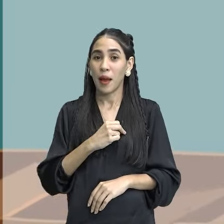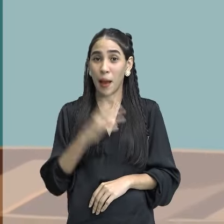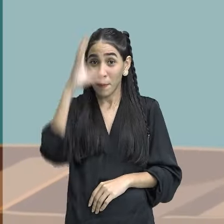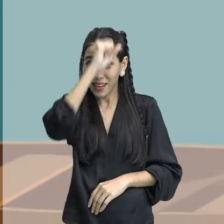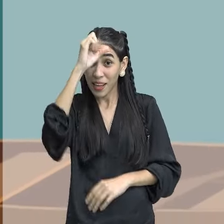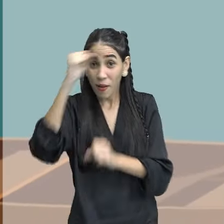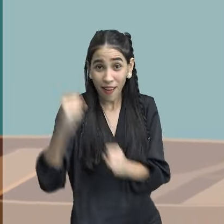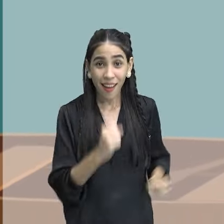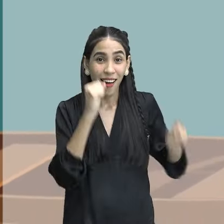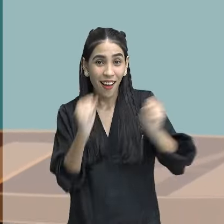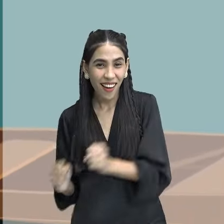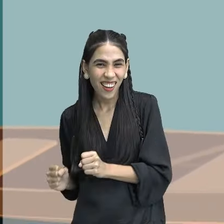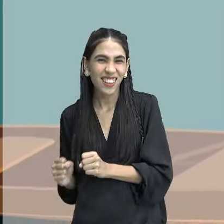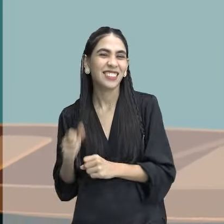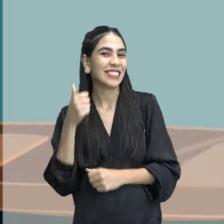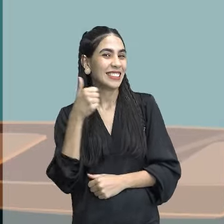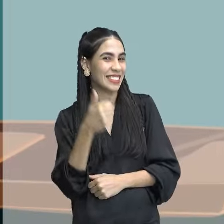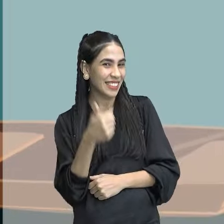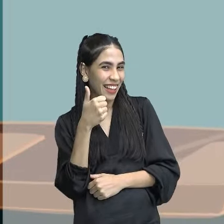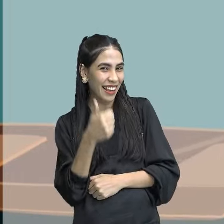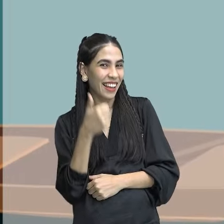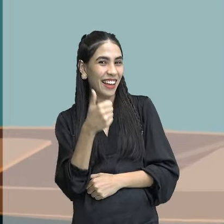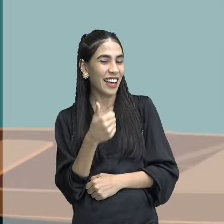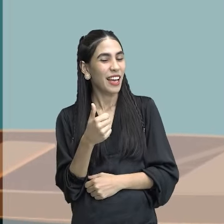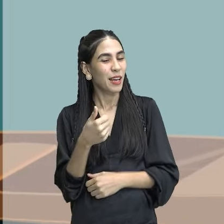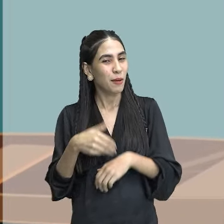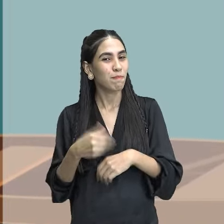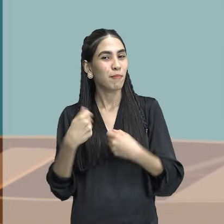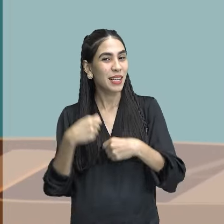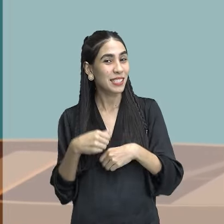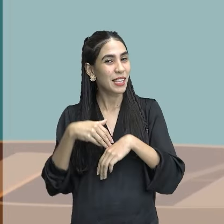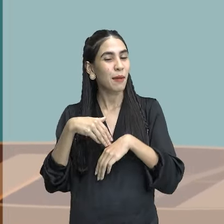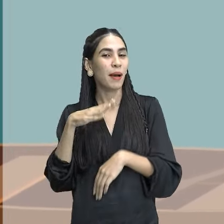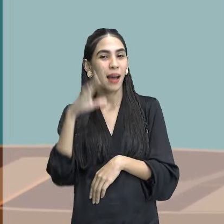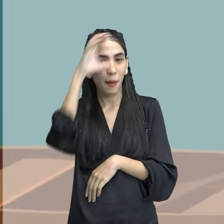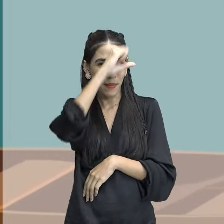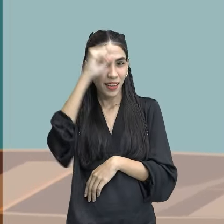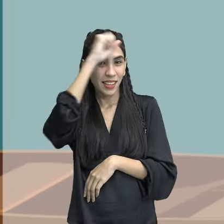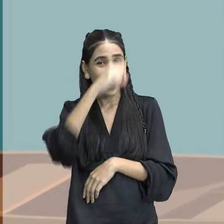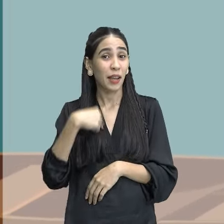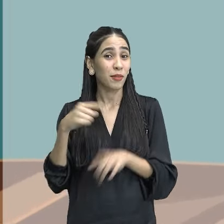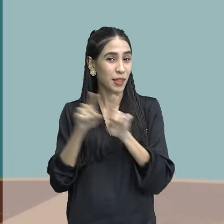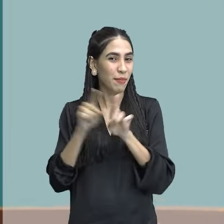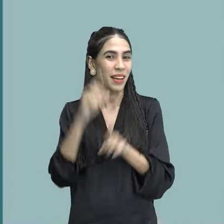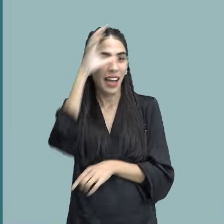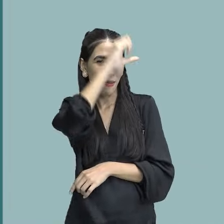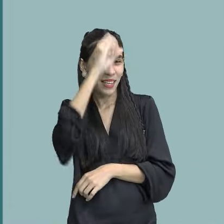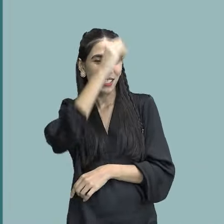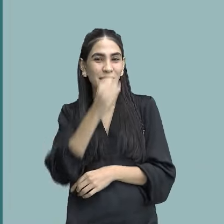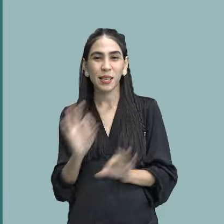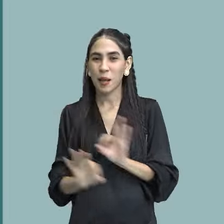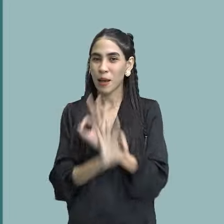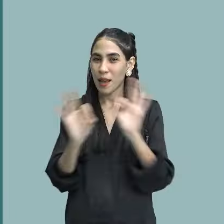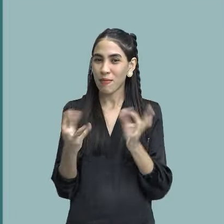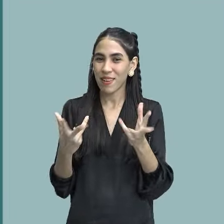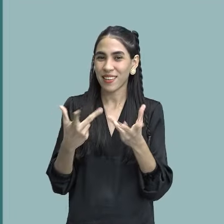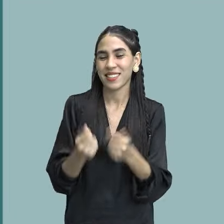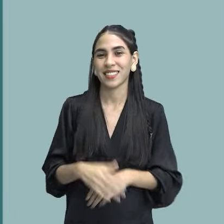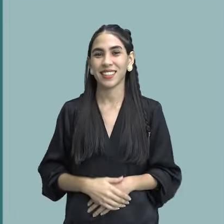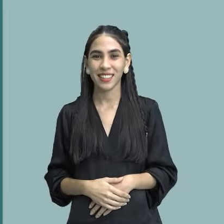remar, professora? Vamos seguindo aí para aprender mais, né? Eu também aprendi, foi muito bom. E